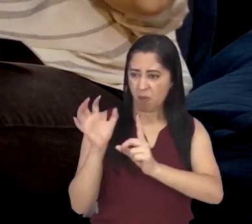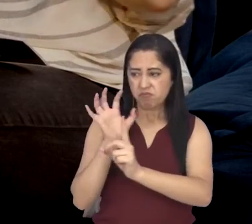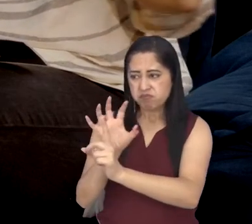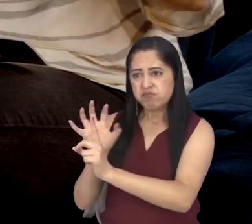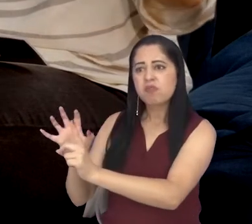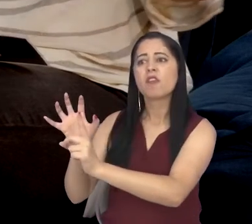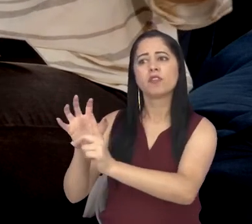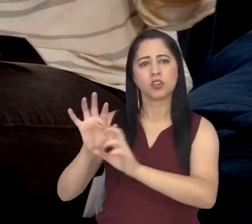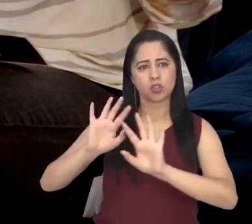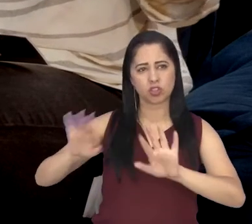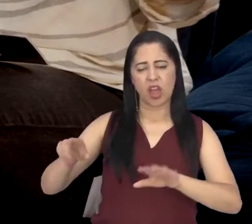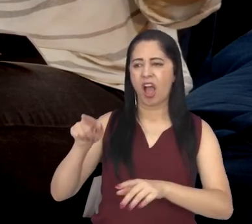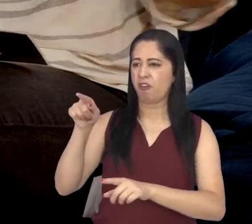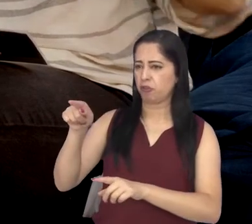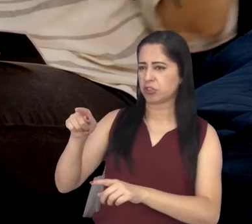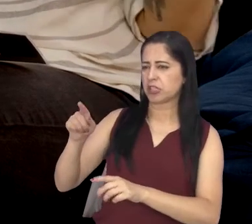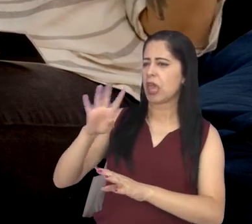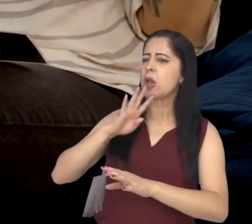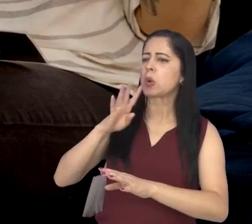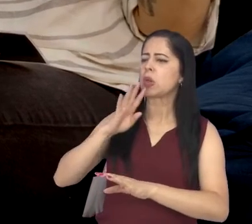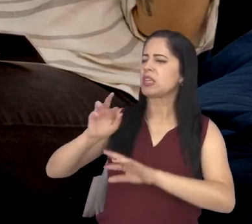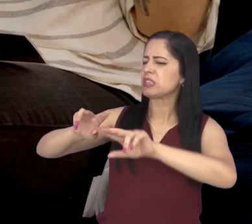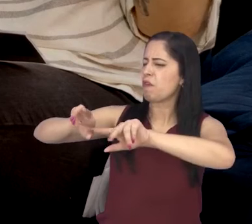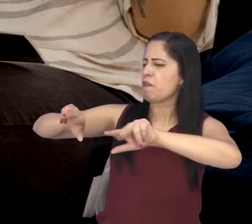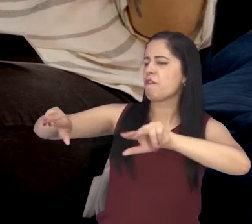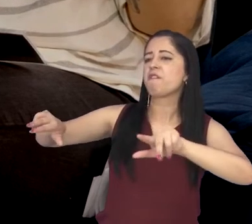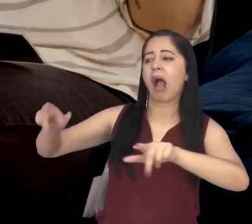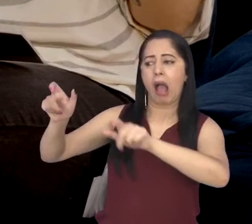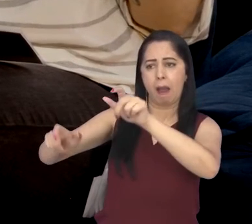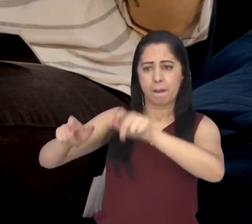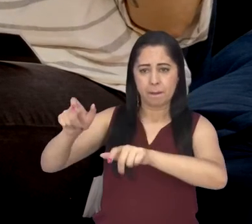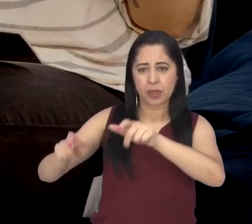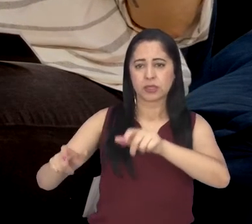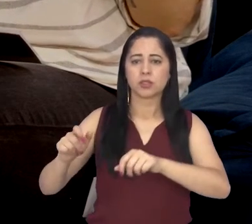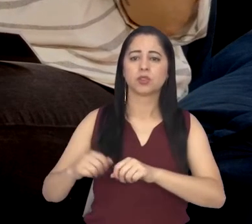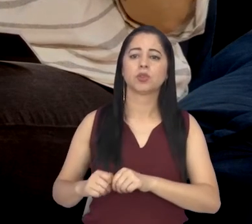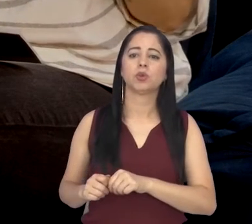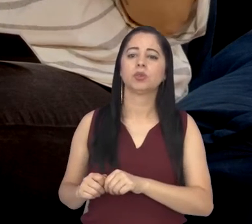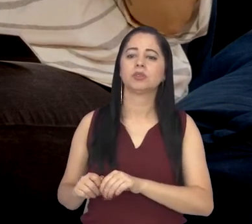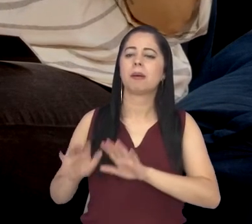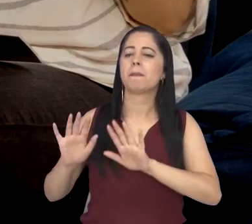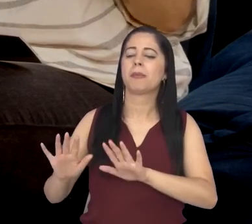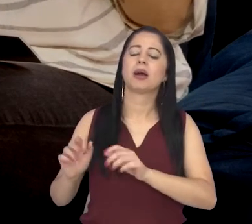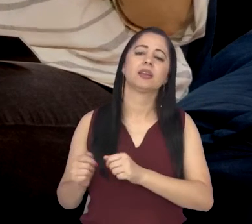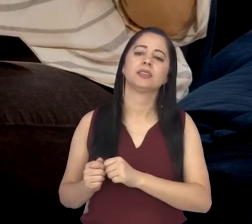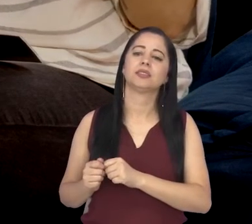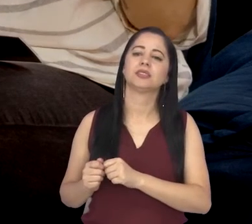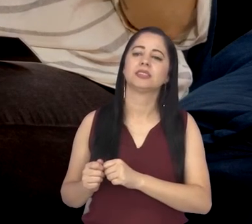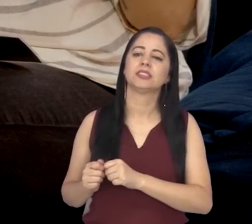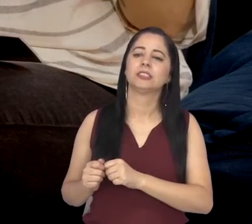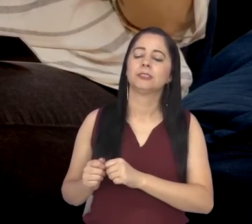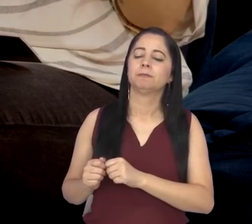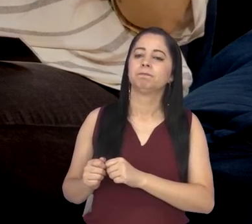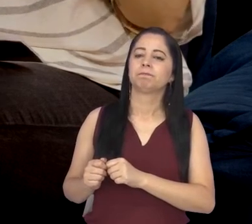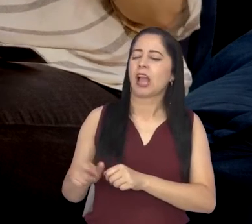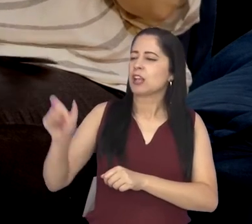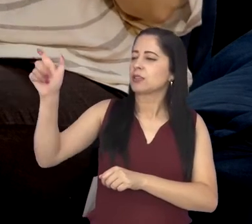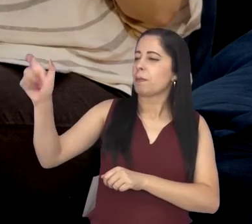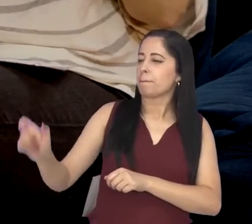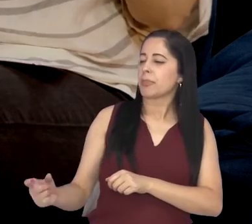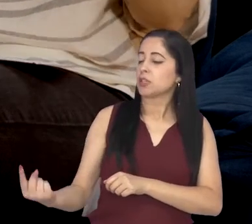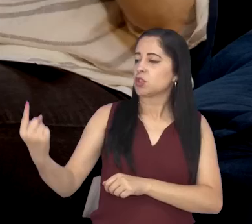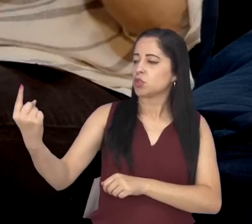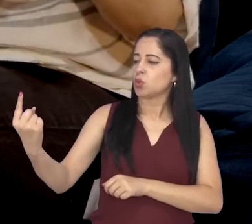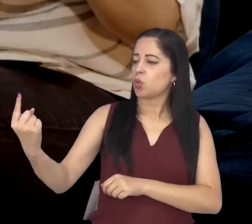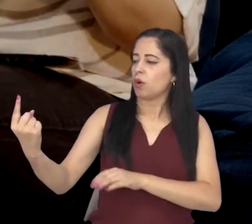conheceu ao longo, né, de toda a sua história, né? E o que mais... Quem que você, assim, que você